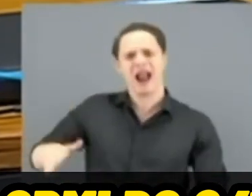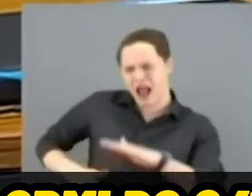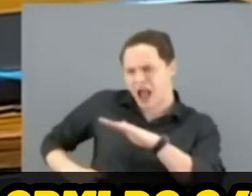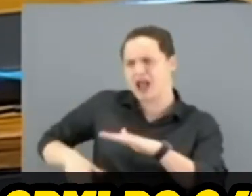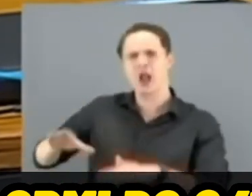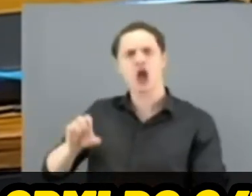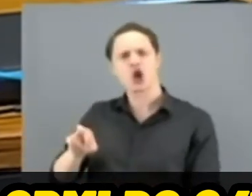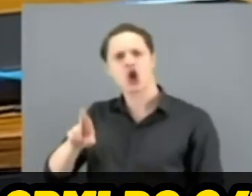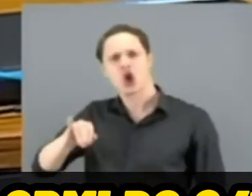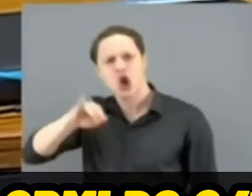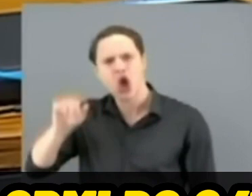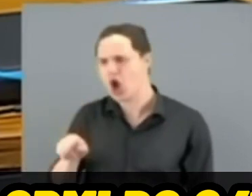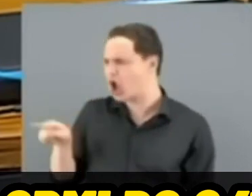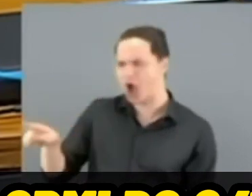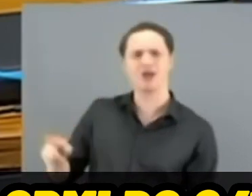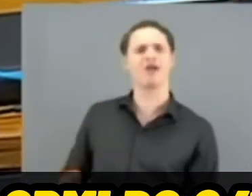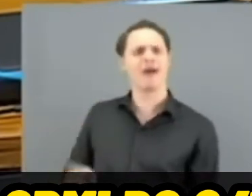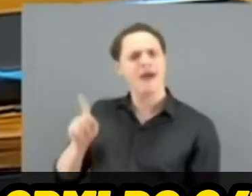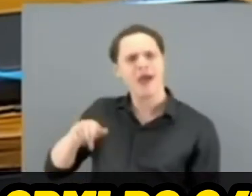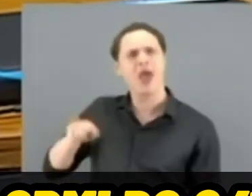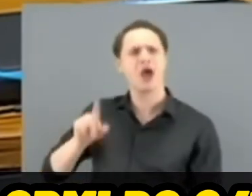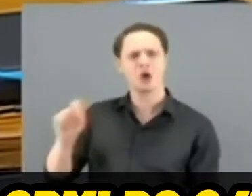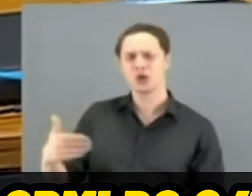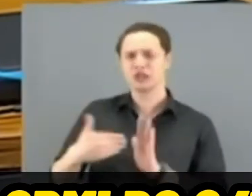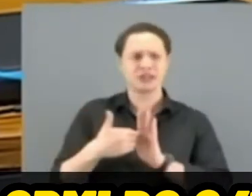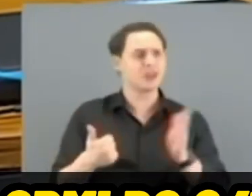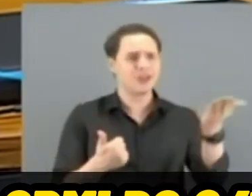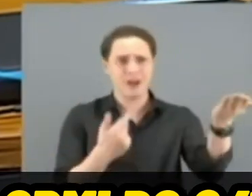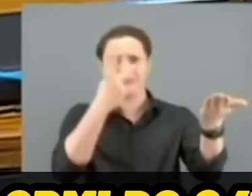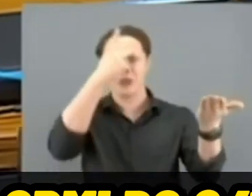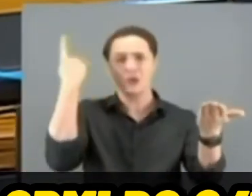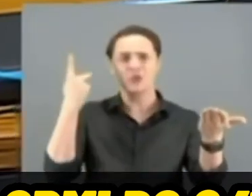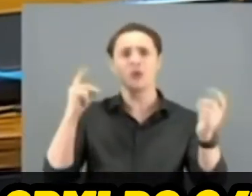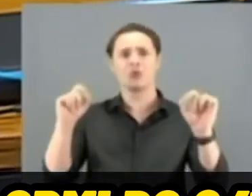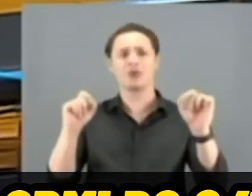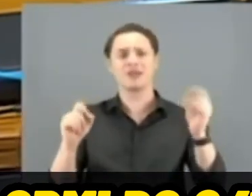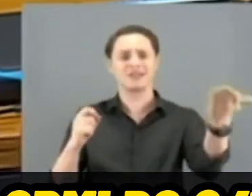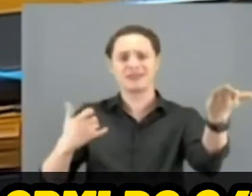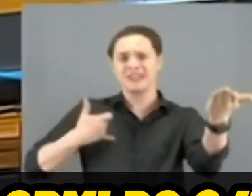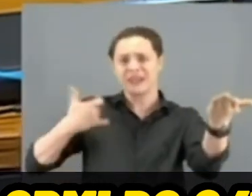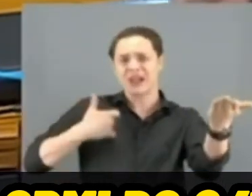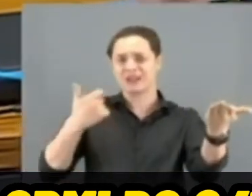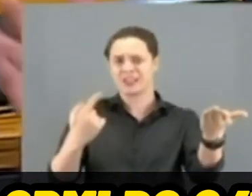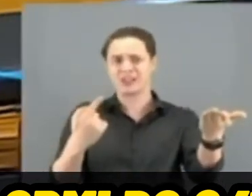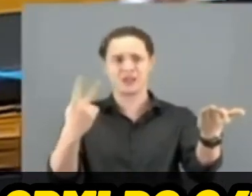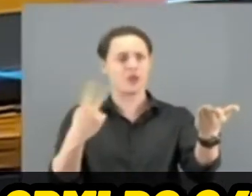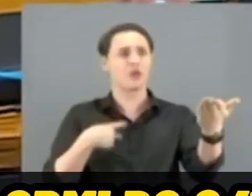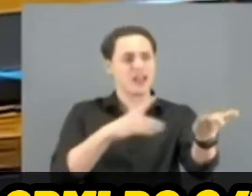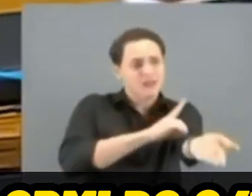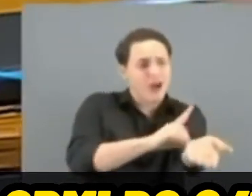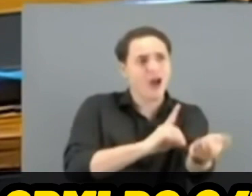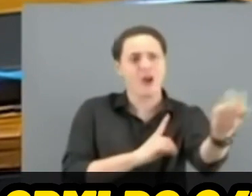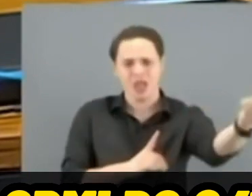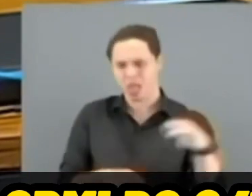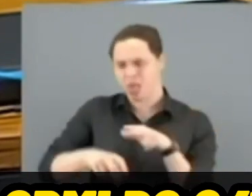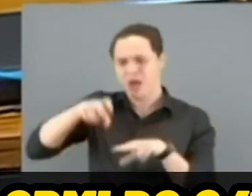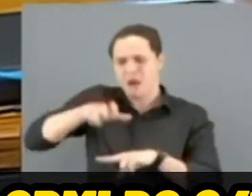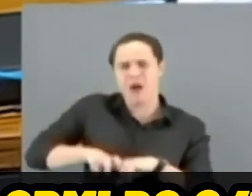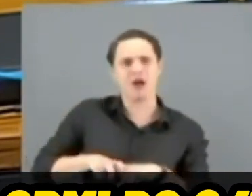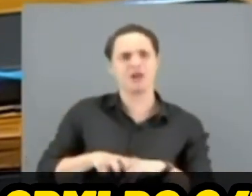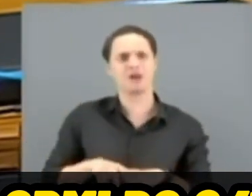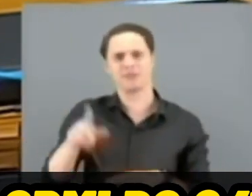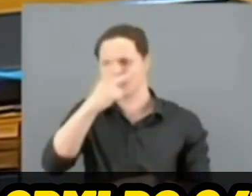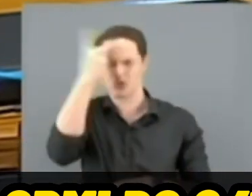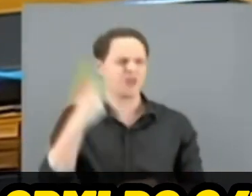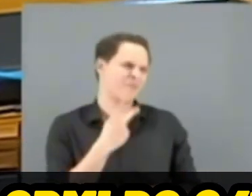corja. Corja que está aqui, para poder tirar uma pessoa que tem uma comorbidade de diabetes para poder ficar aqui pagando de democrático.